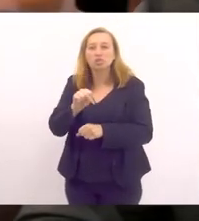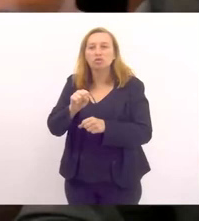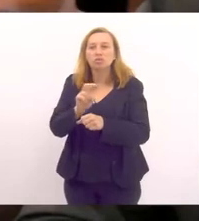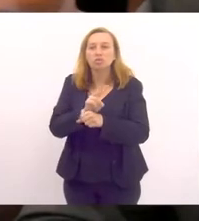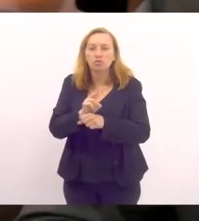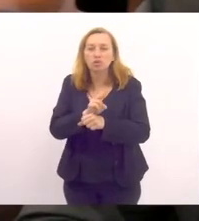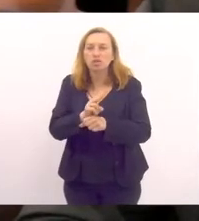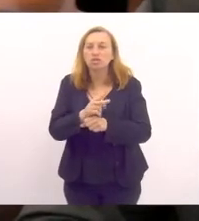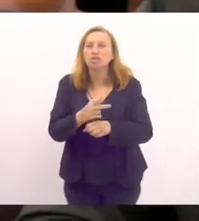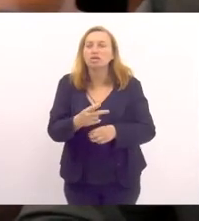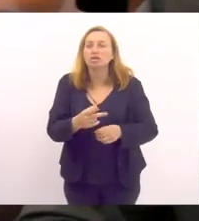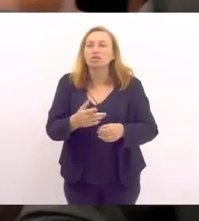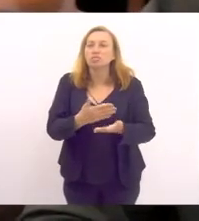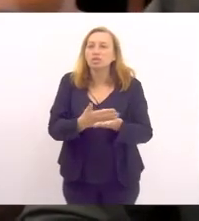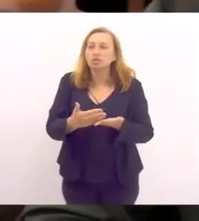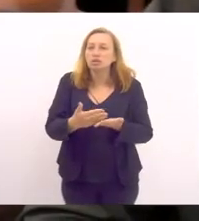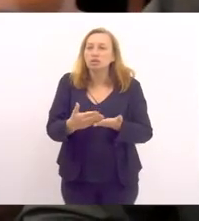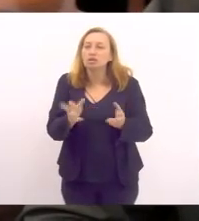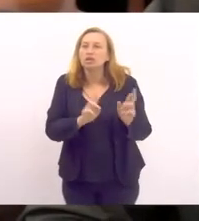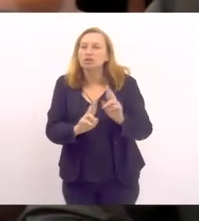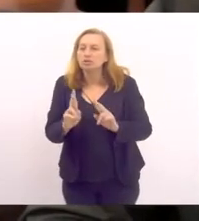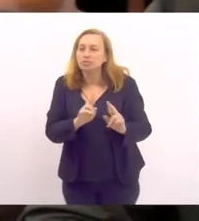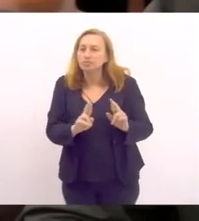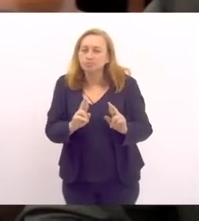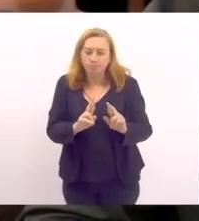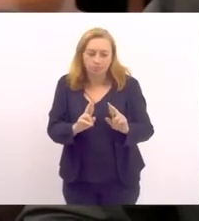2019, né, que começou. Em relação à questão